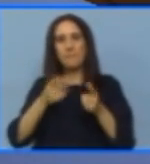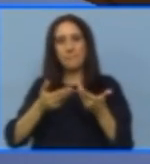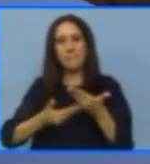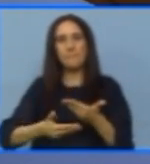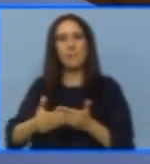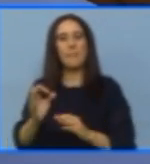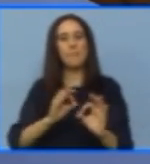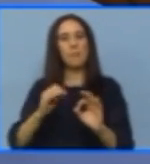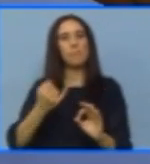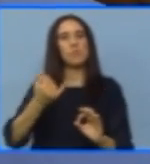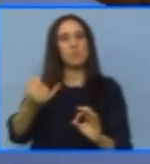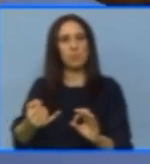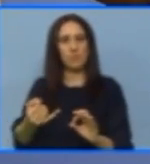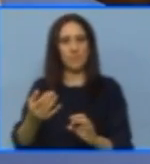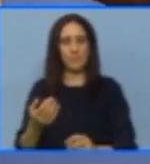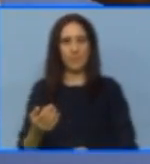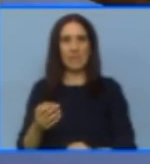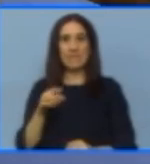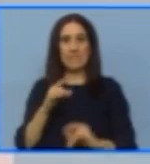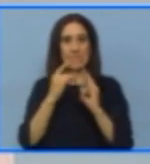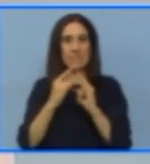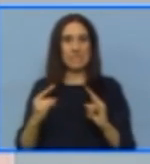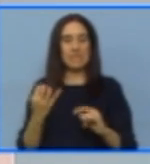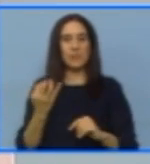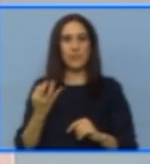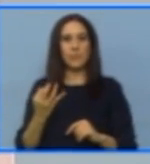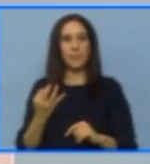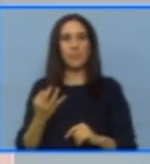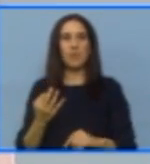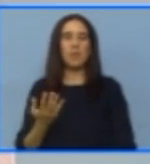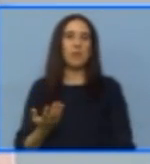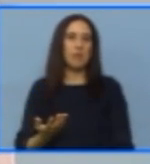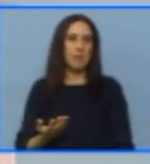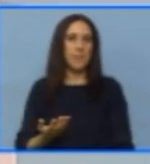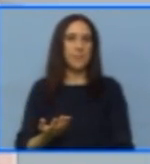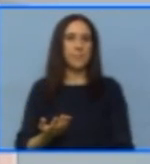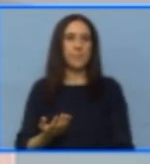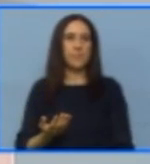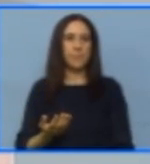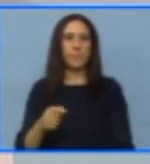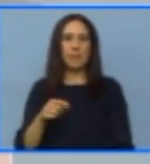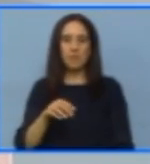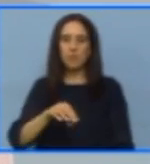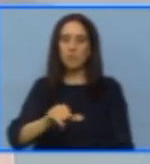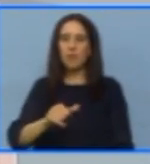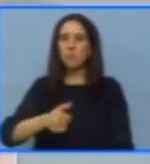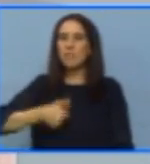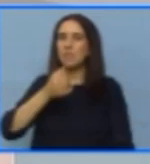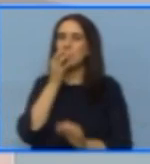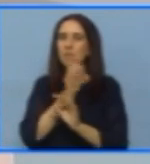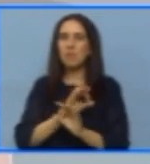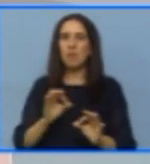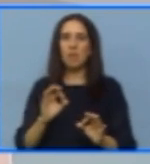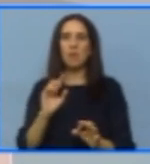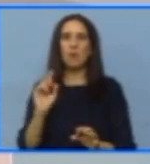projetar o próximo. Este acampamento também é o espaço ideal para